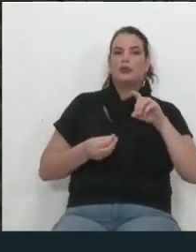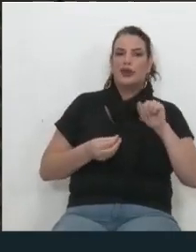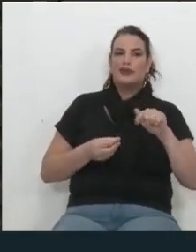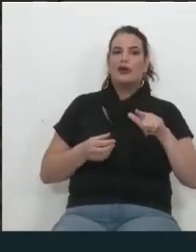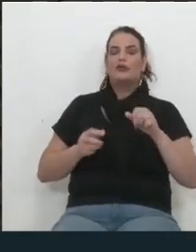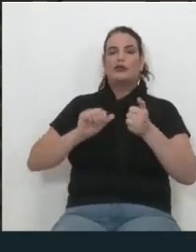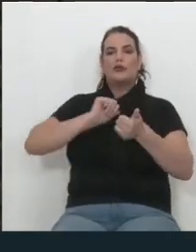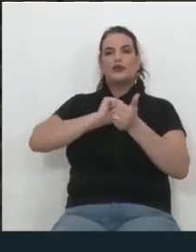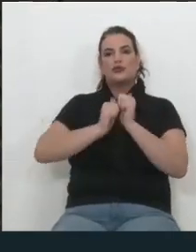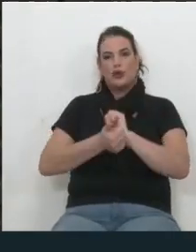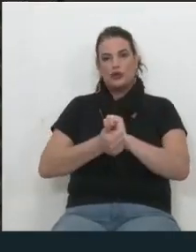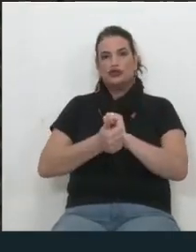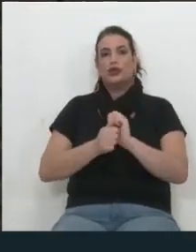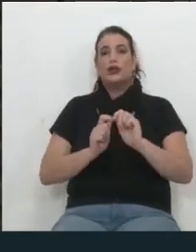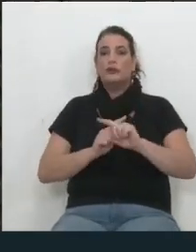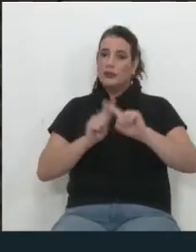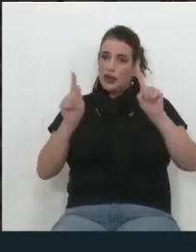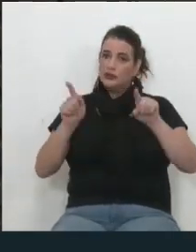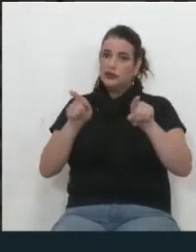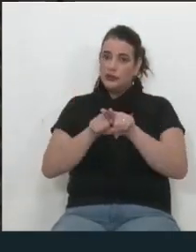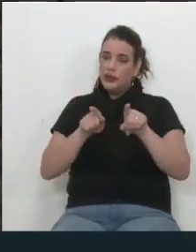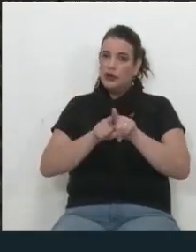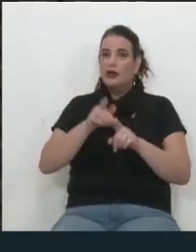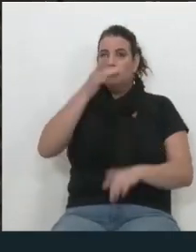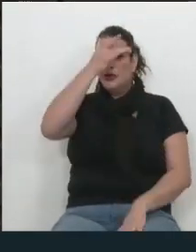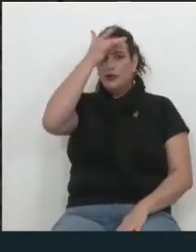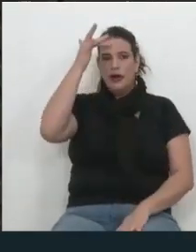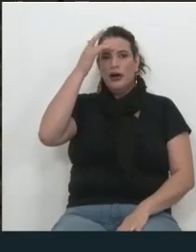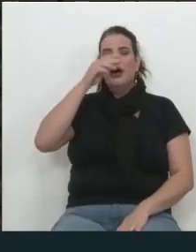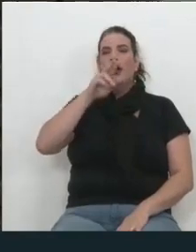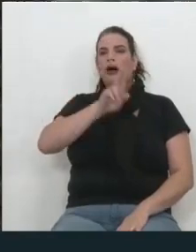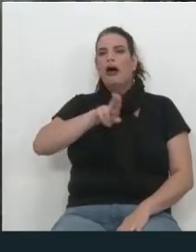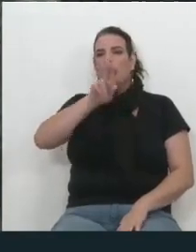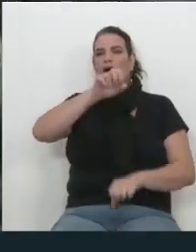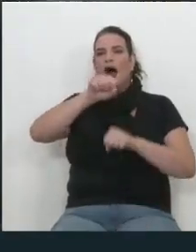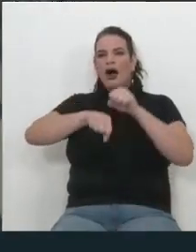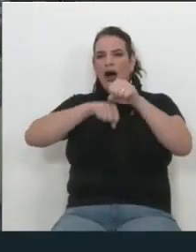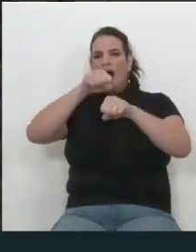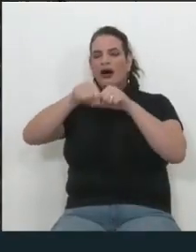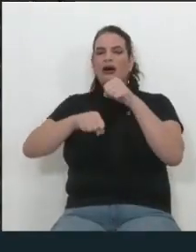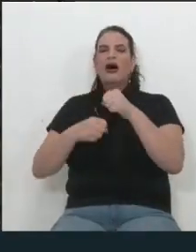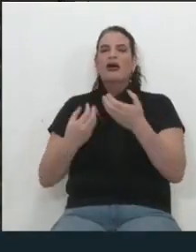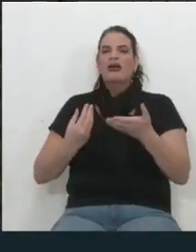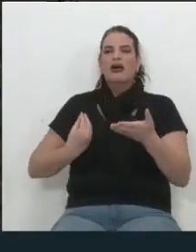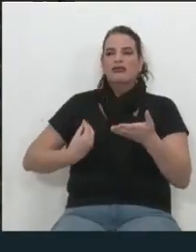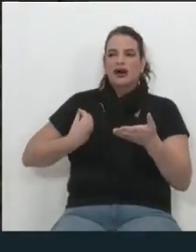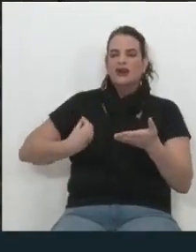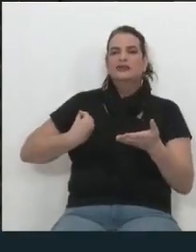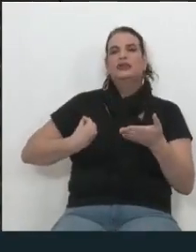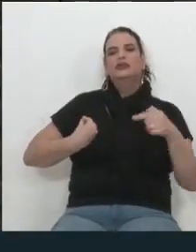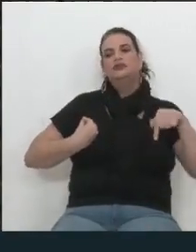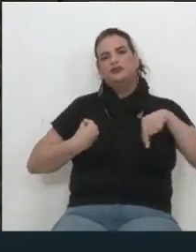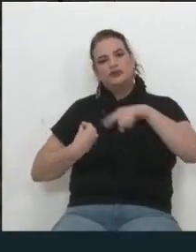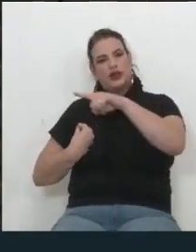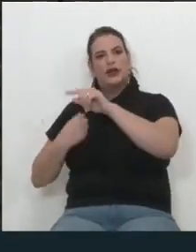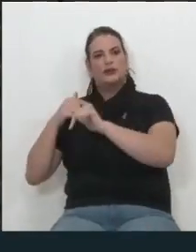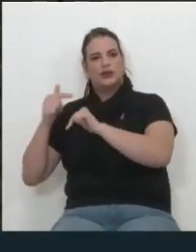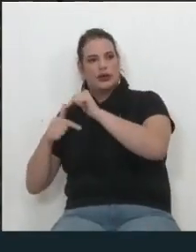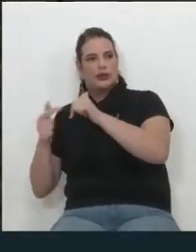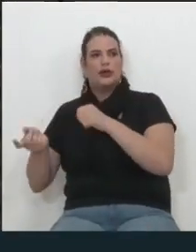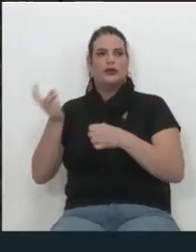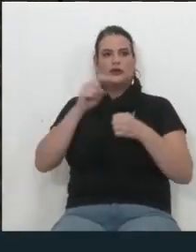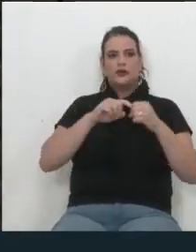esporte, mas também aqueles que utilizam a bicicleta para se direcionar ao trabalho